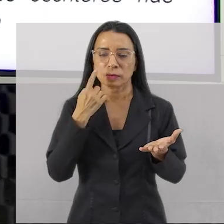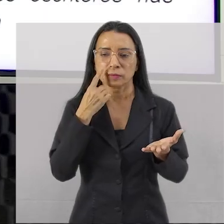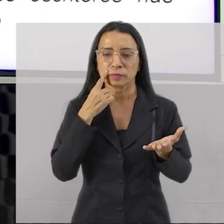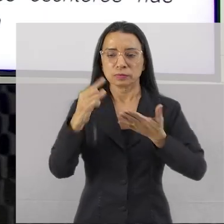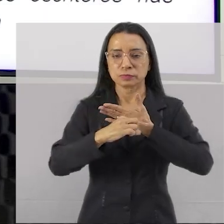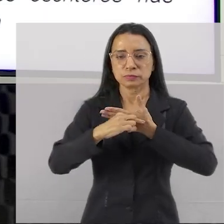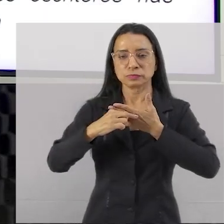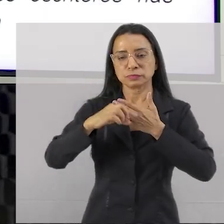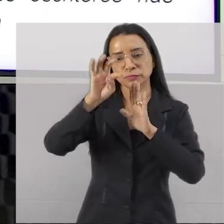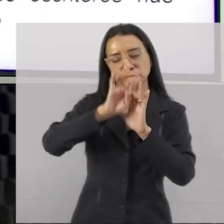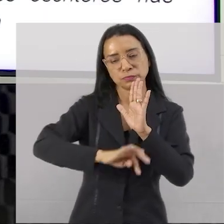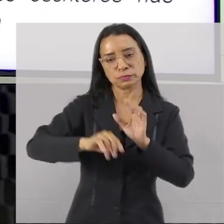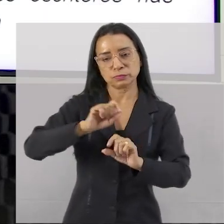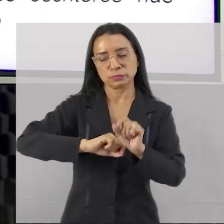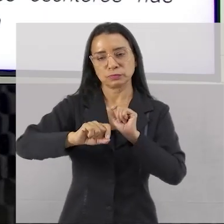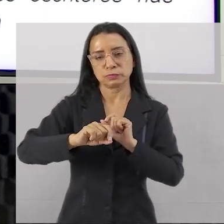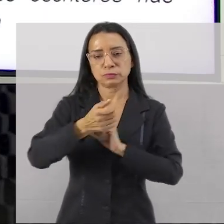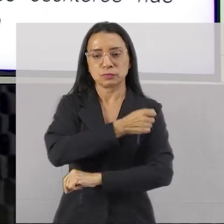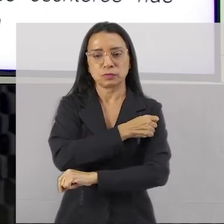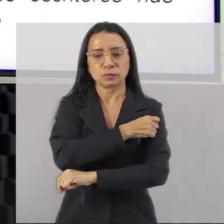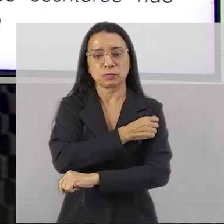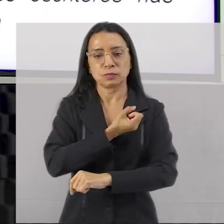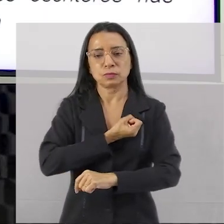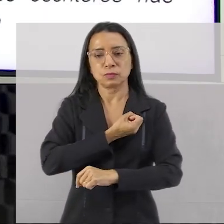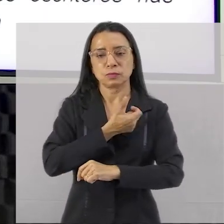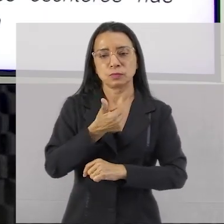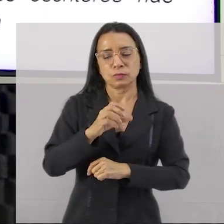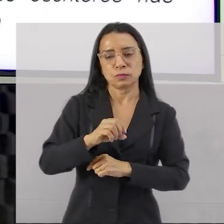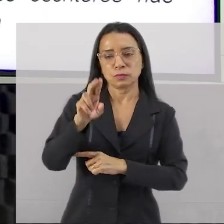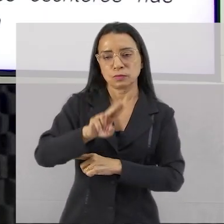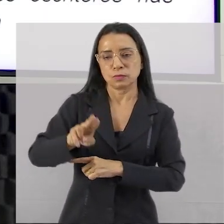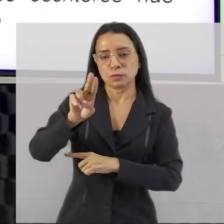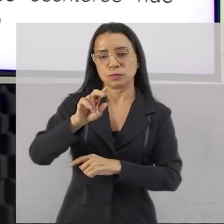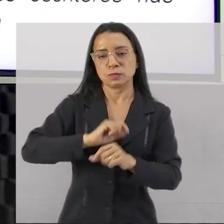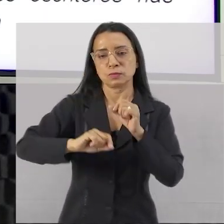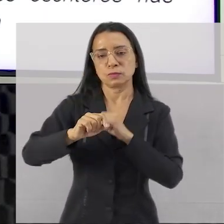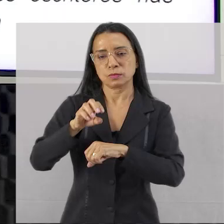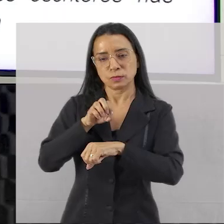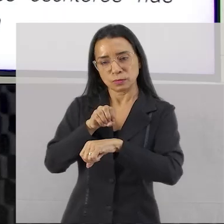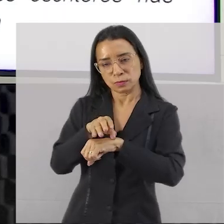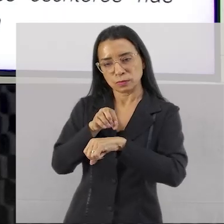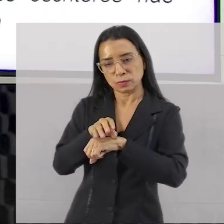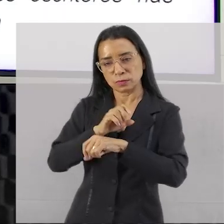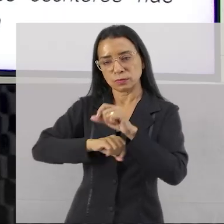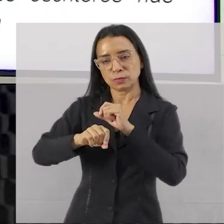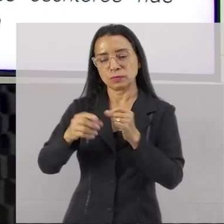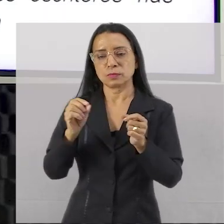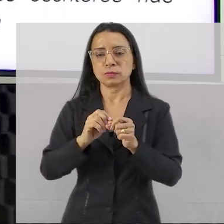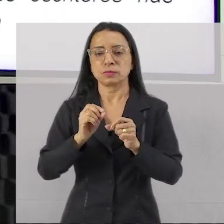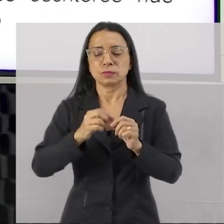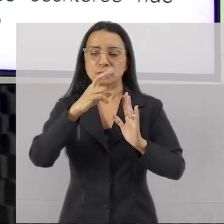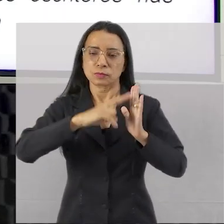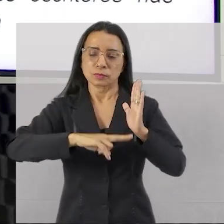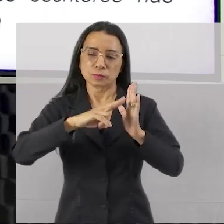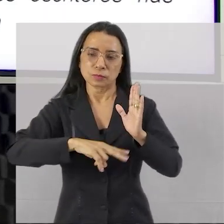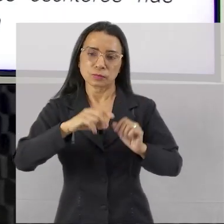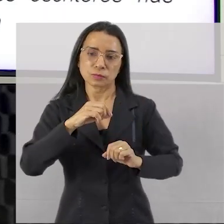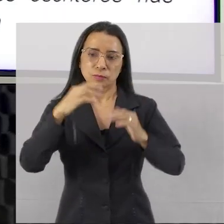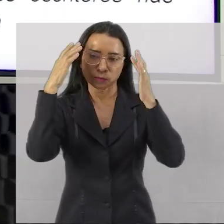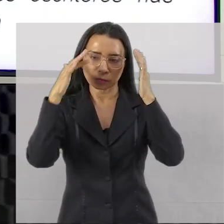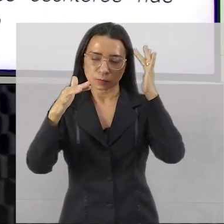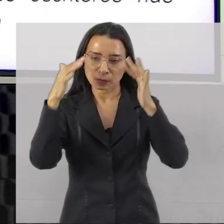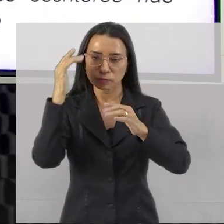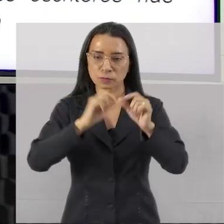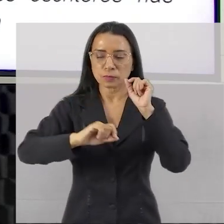o autor do texto, o aluno nota 10, fazendo uso dessa dica. Olha só, fazendo o leitor refletir e